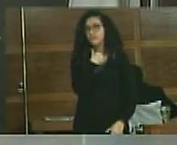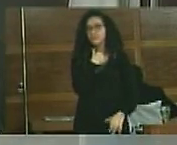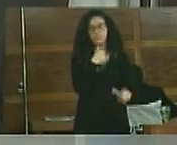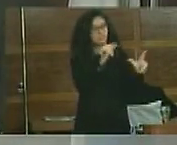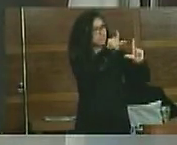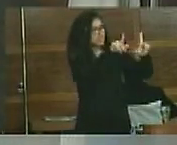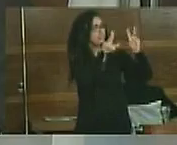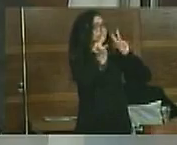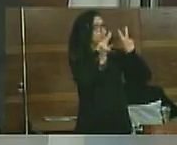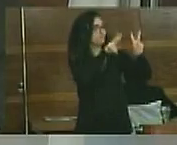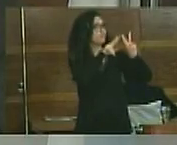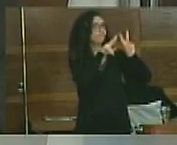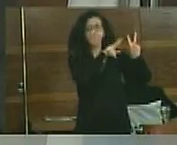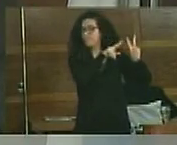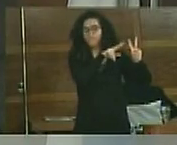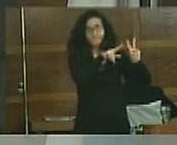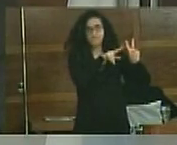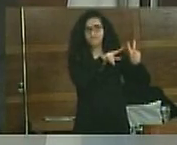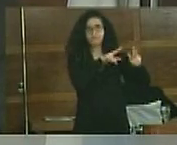televisão, passar por esse canal.